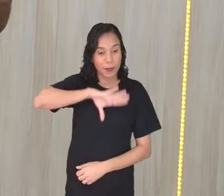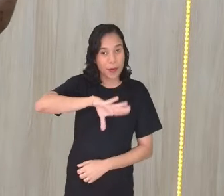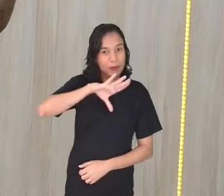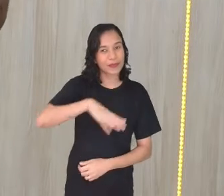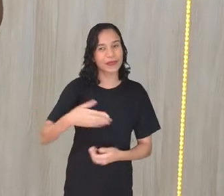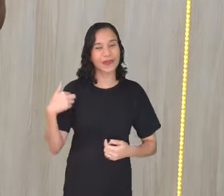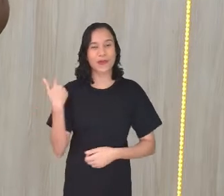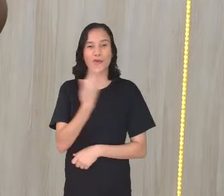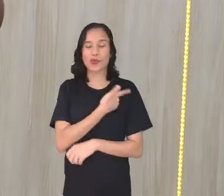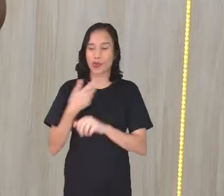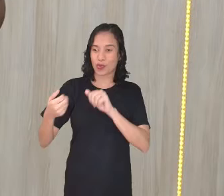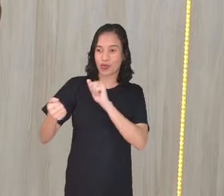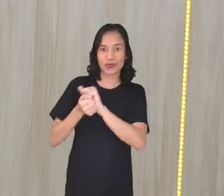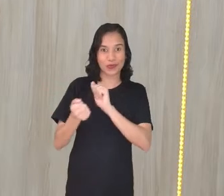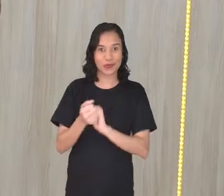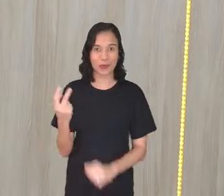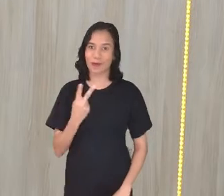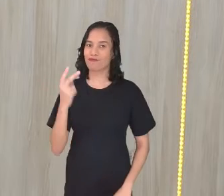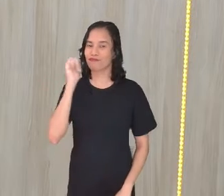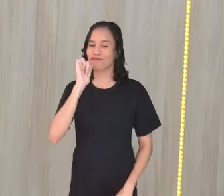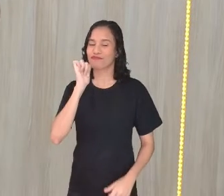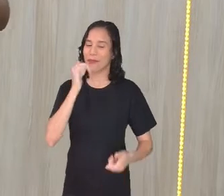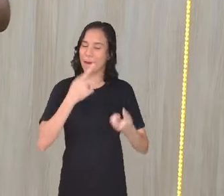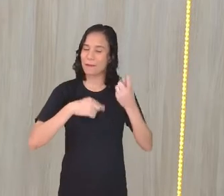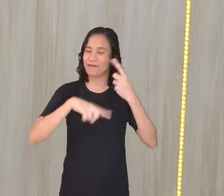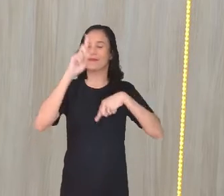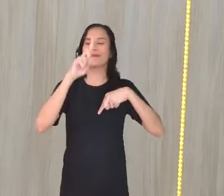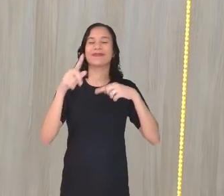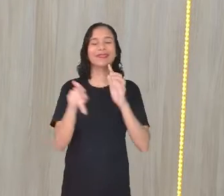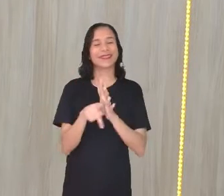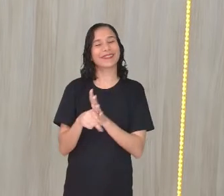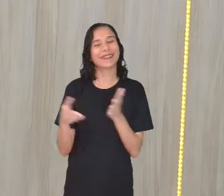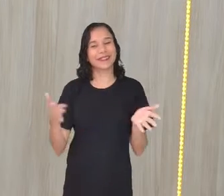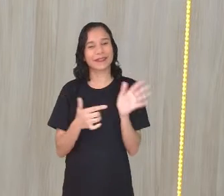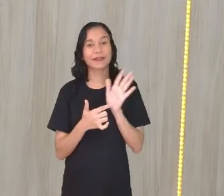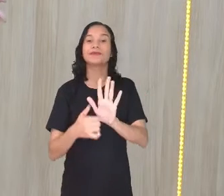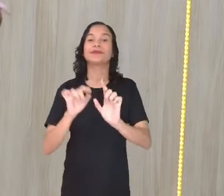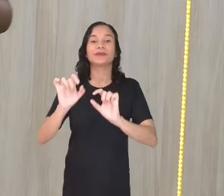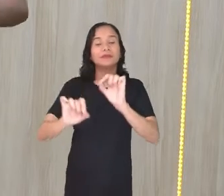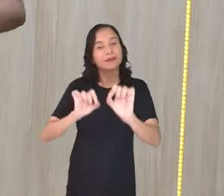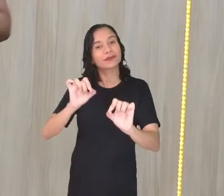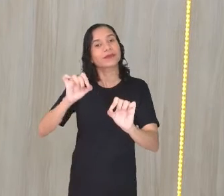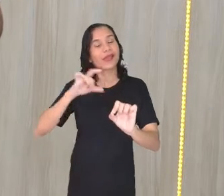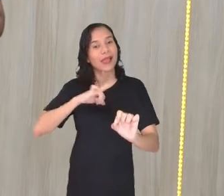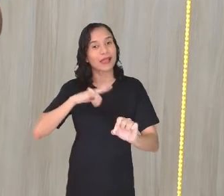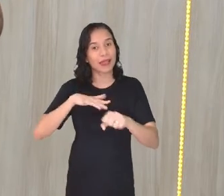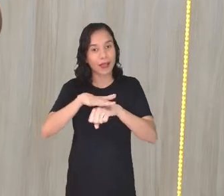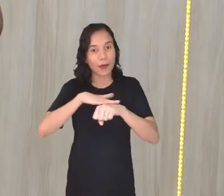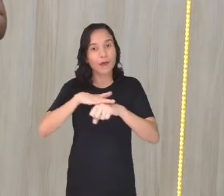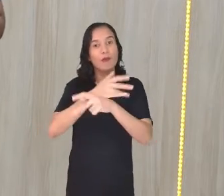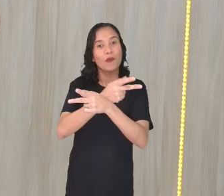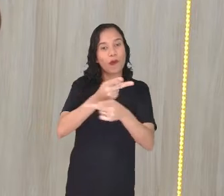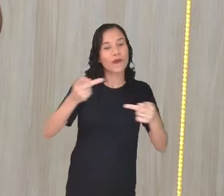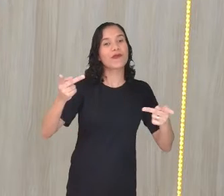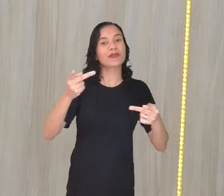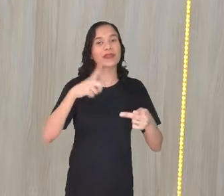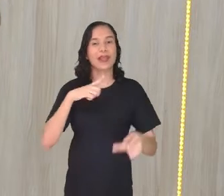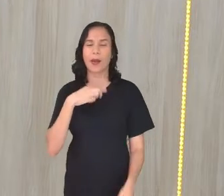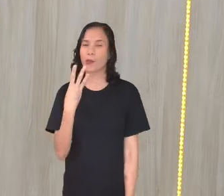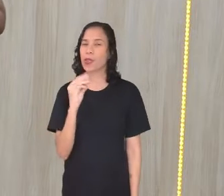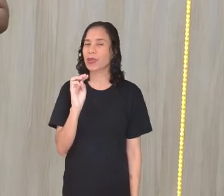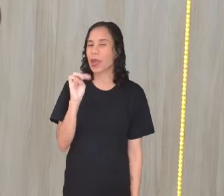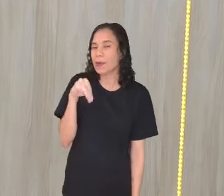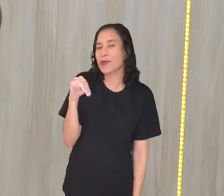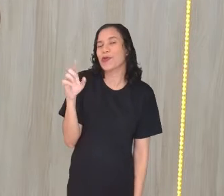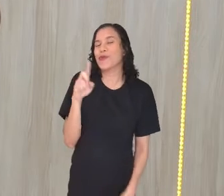aqui juntos, eu e mais duas meninas fantásticas, aqui já apresento elas, para conversar com vocês por meia horinha, tá certo? Então